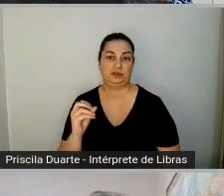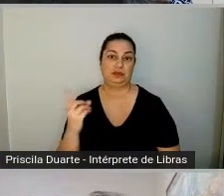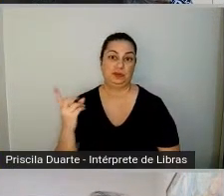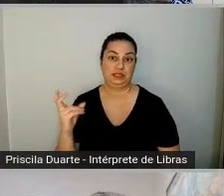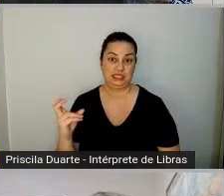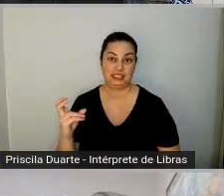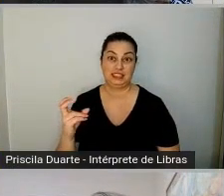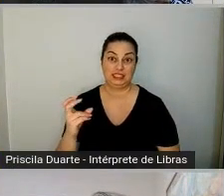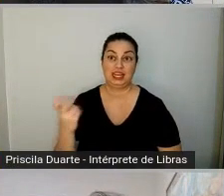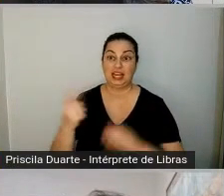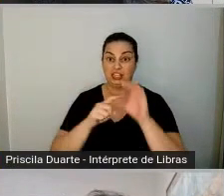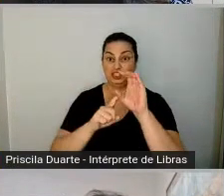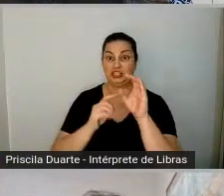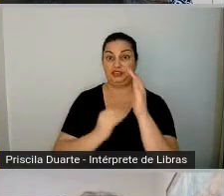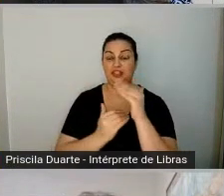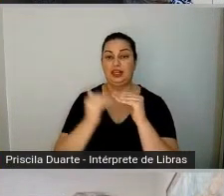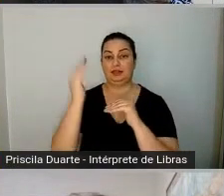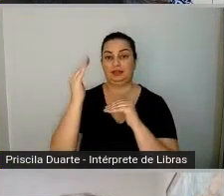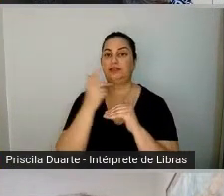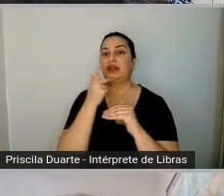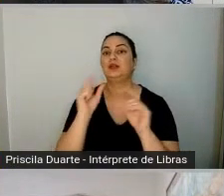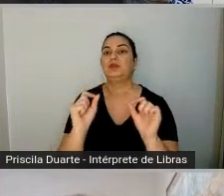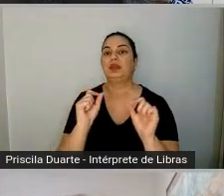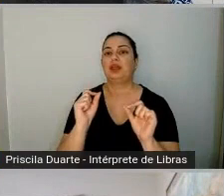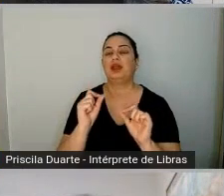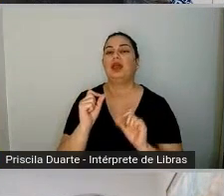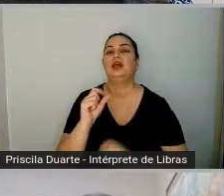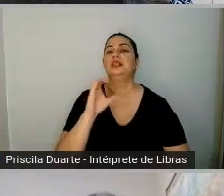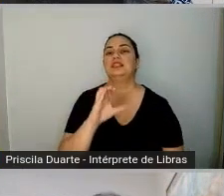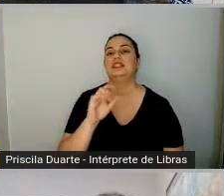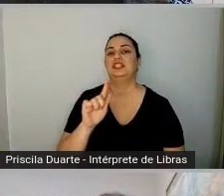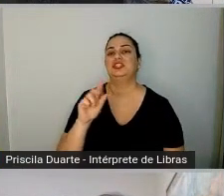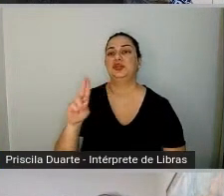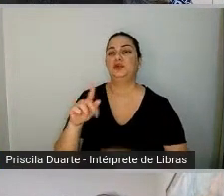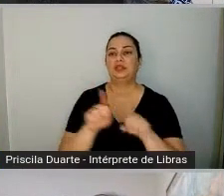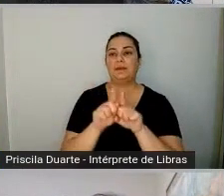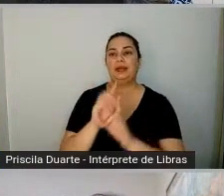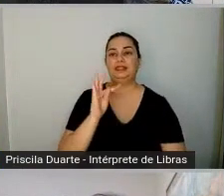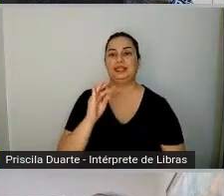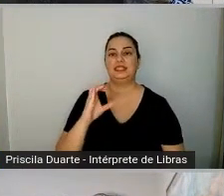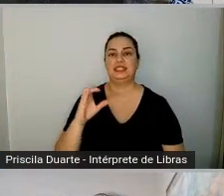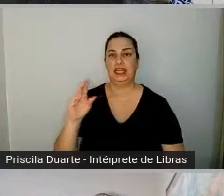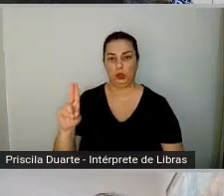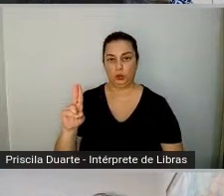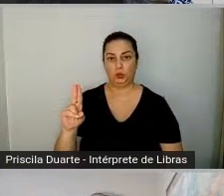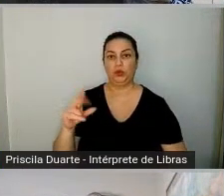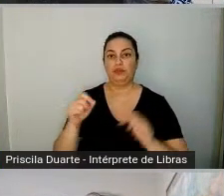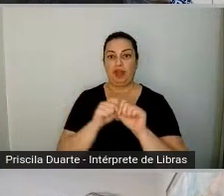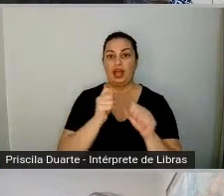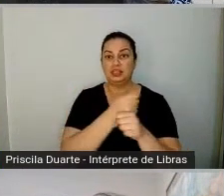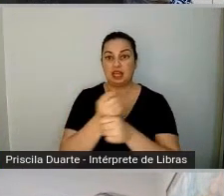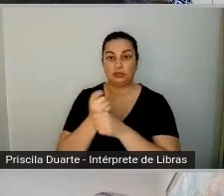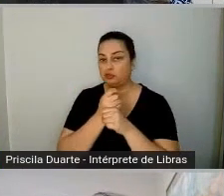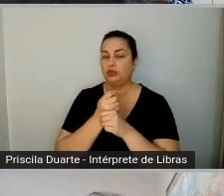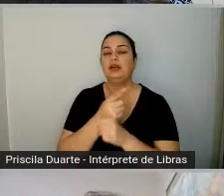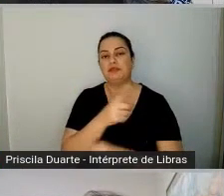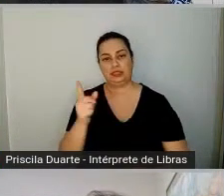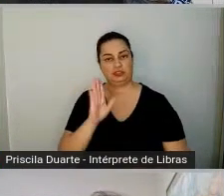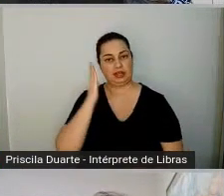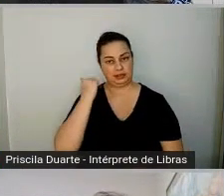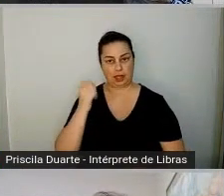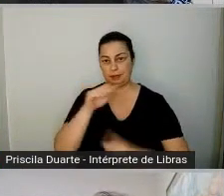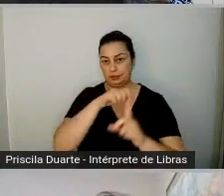que o TCU e CGU já audita a dívida, mas não é uma dívida, né, auditada pela sociedade, né? A gente já viu isso, a gente não